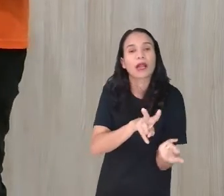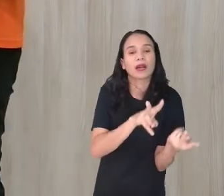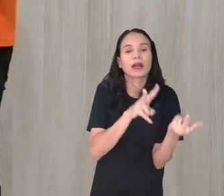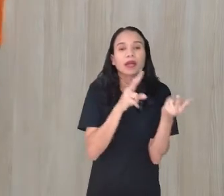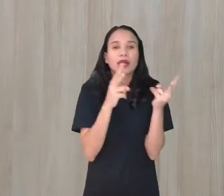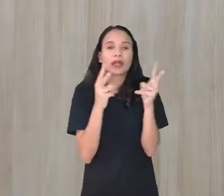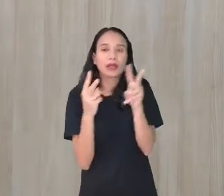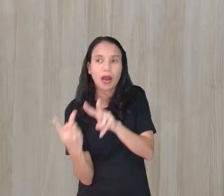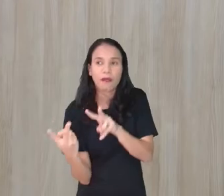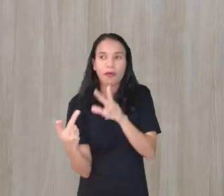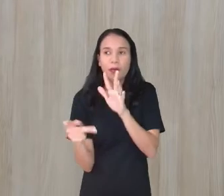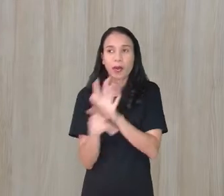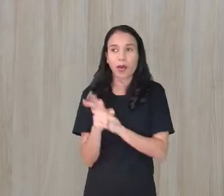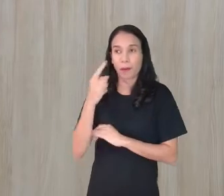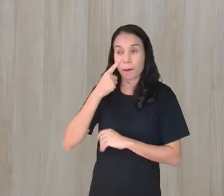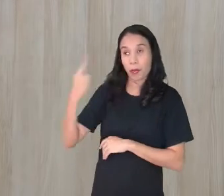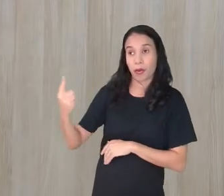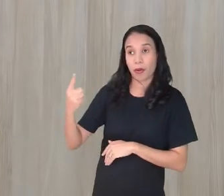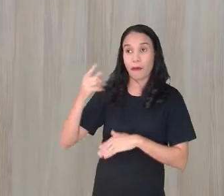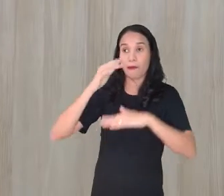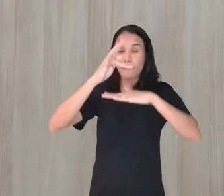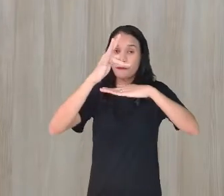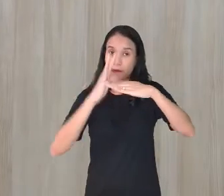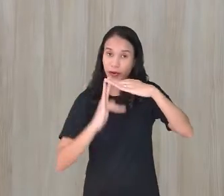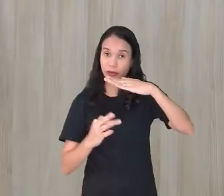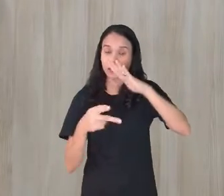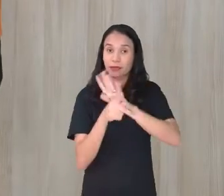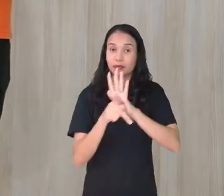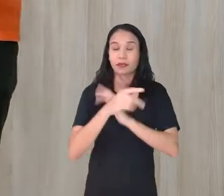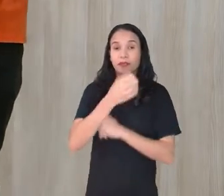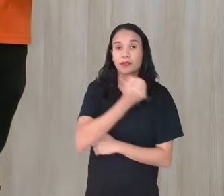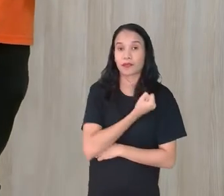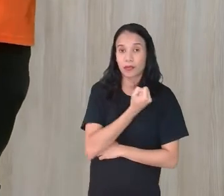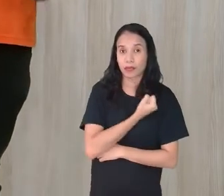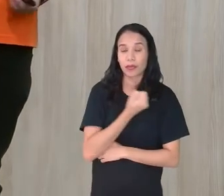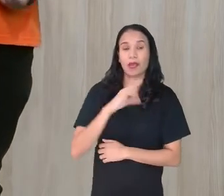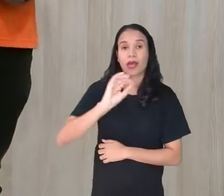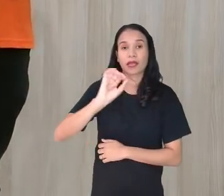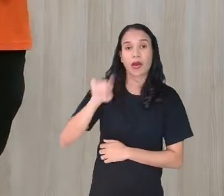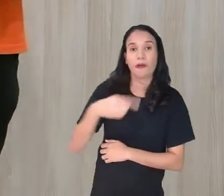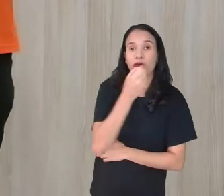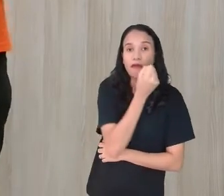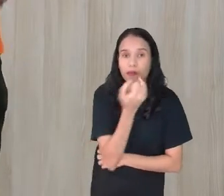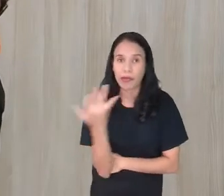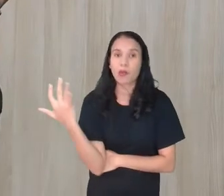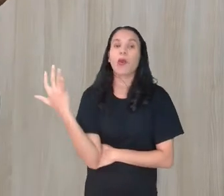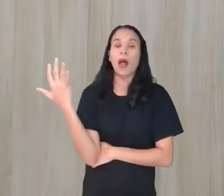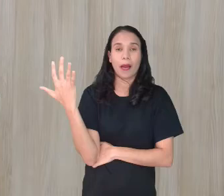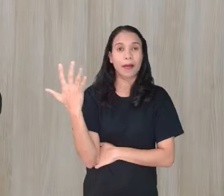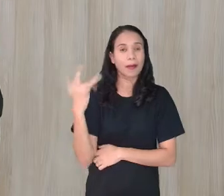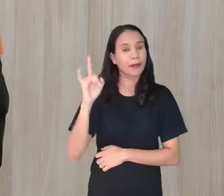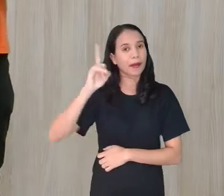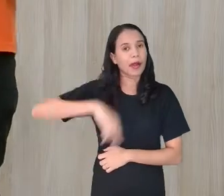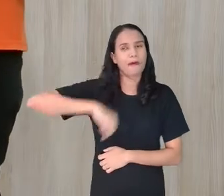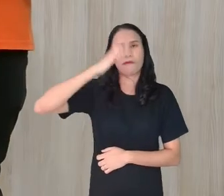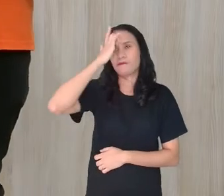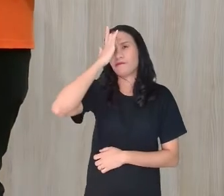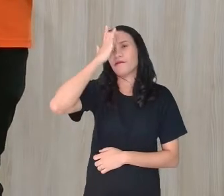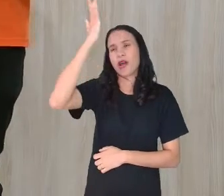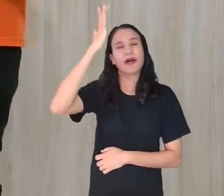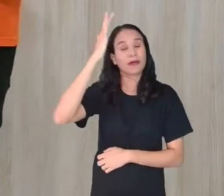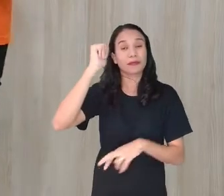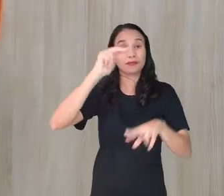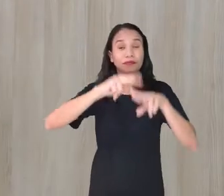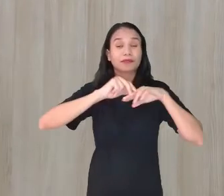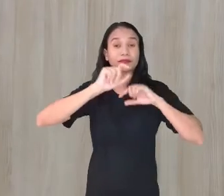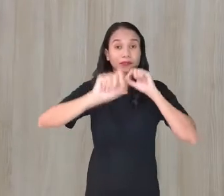agora essa fração aqui decimal em um número decimal, ou seja, um número com vírgula, é muito mais fácil.